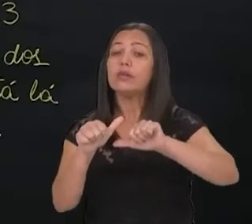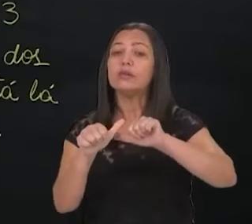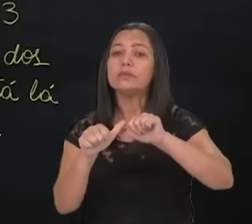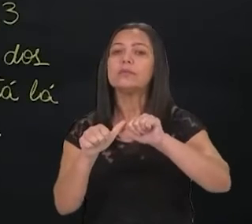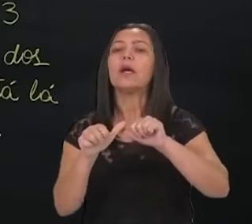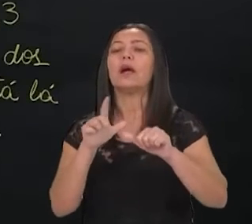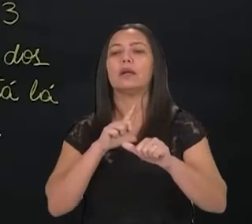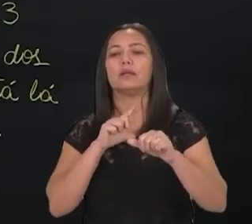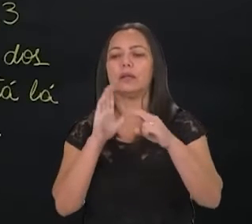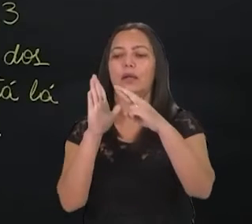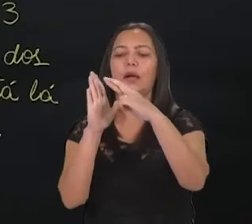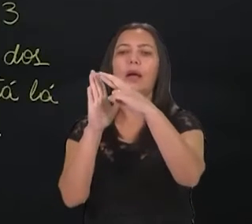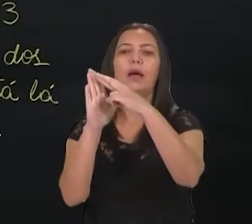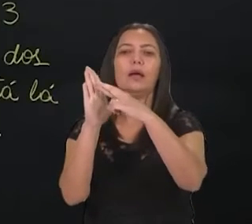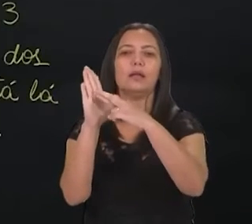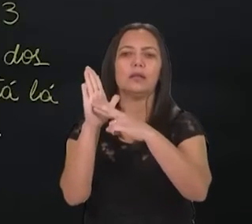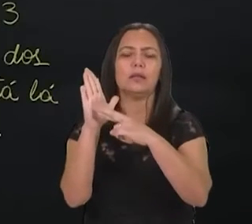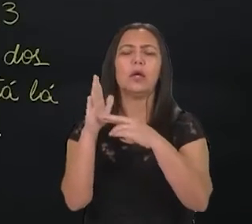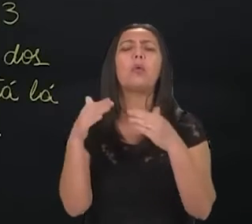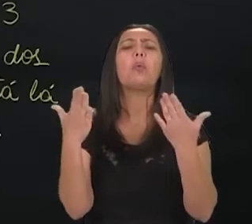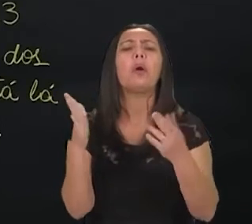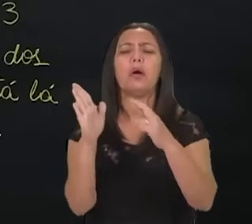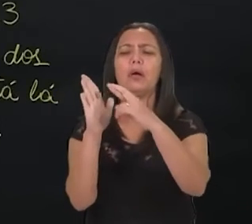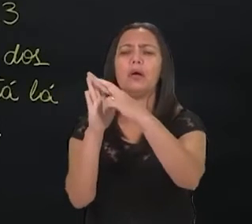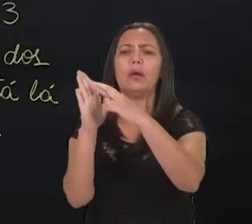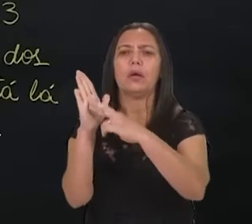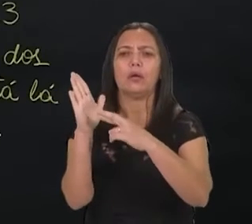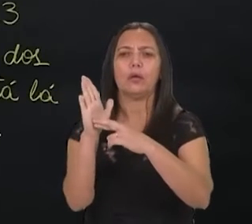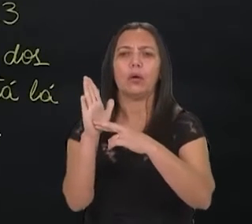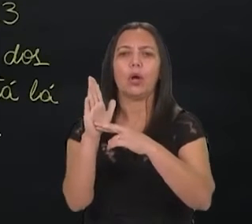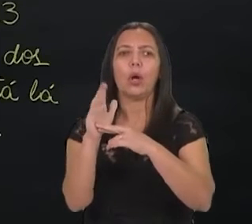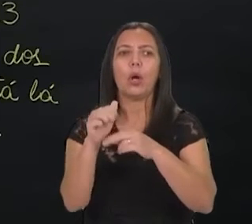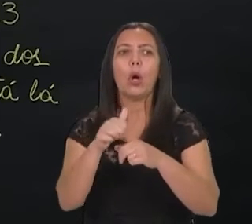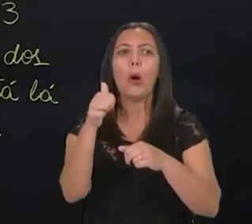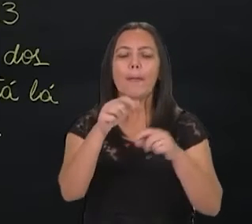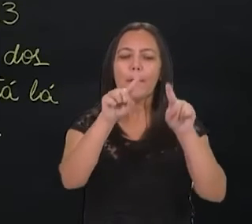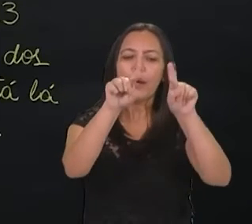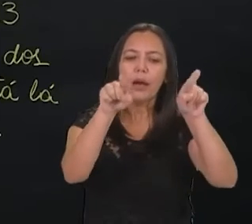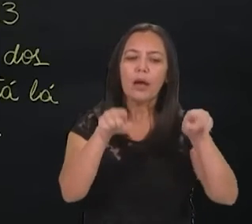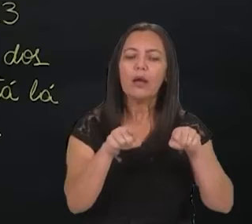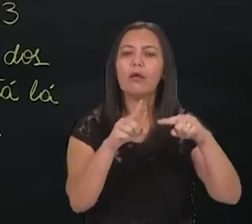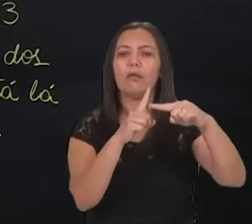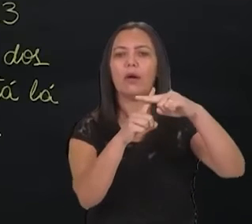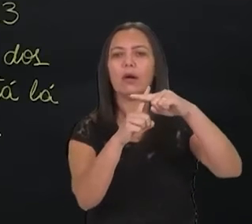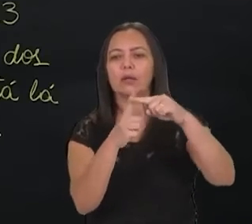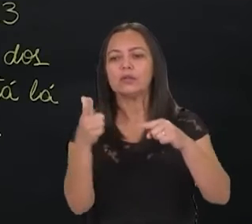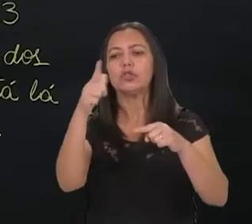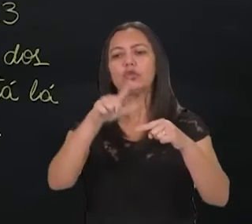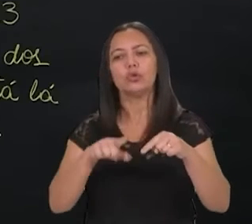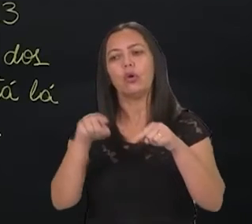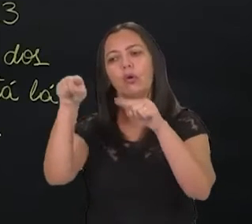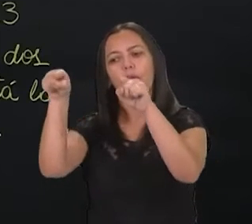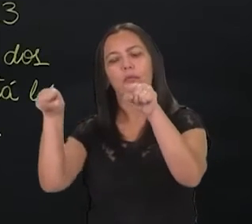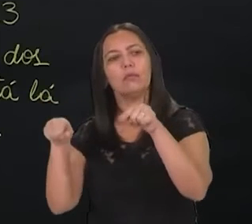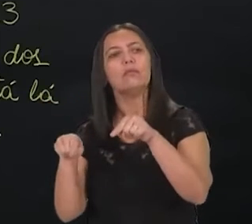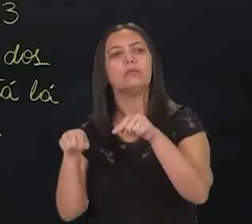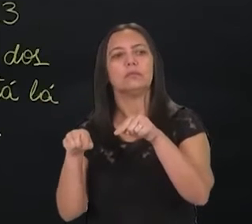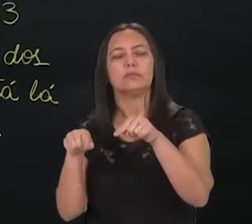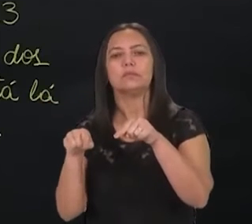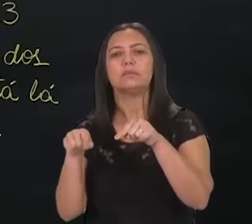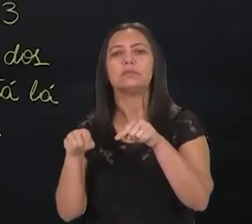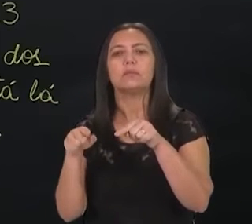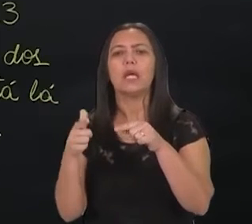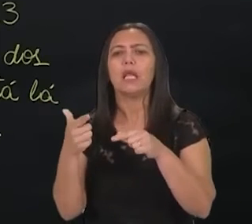vamos seguir a regra normalmente. Que regra? O primeiro valor numérico, ele se repete, até